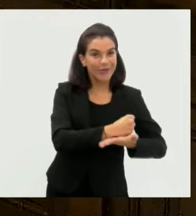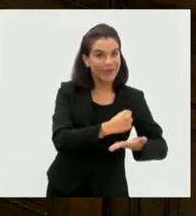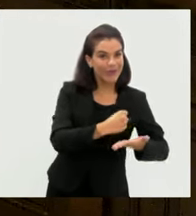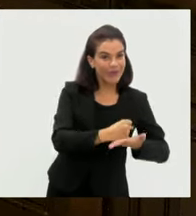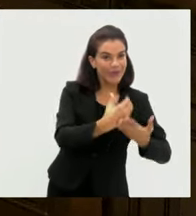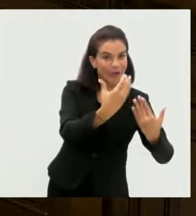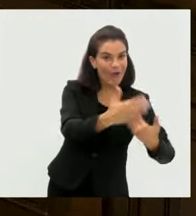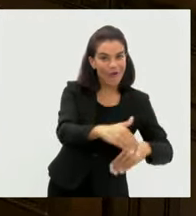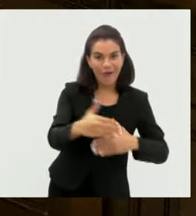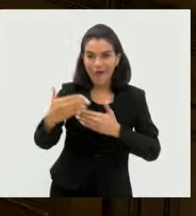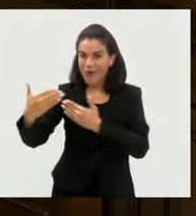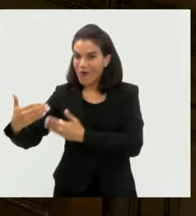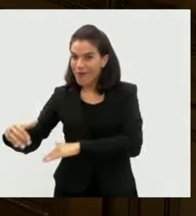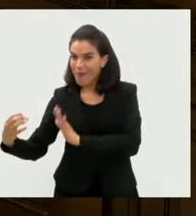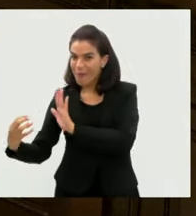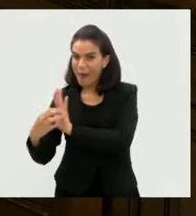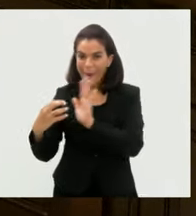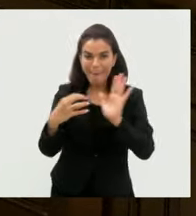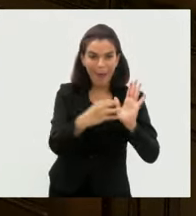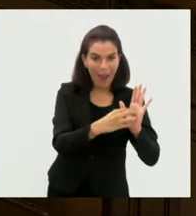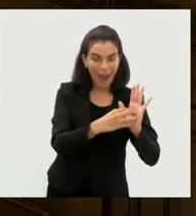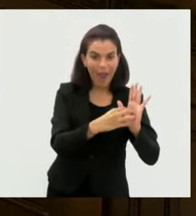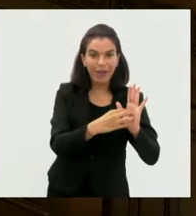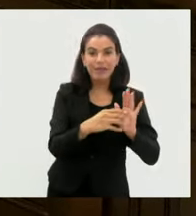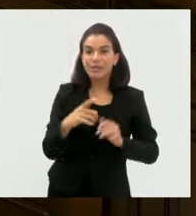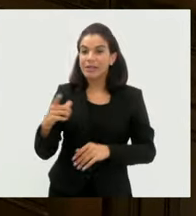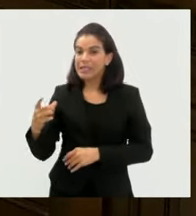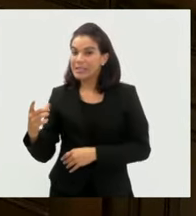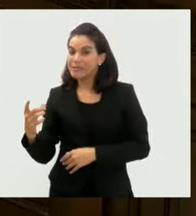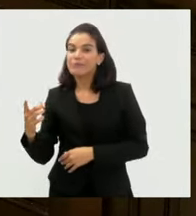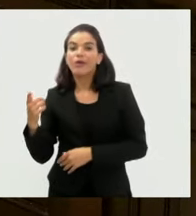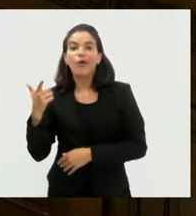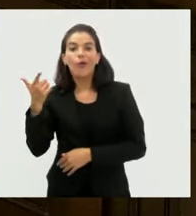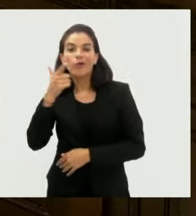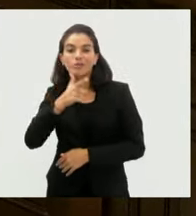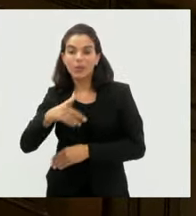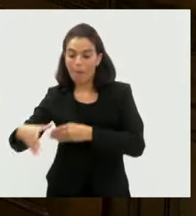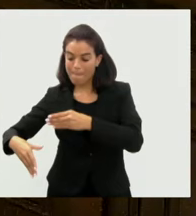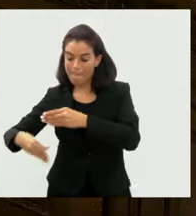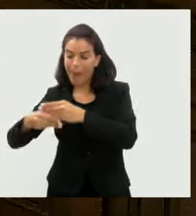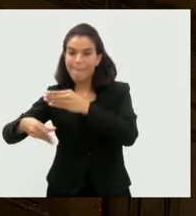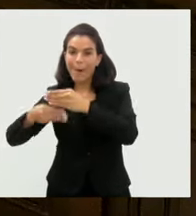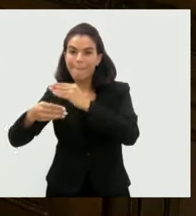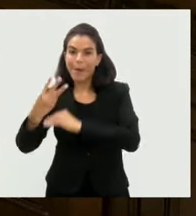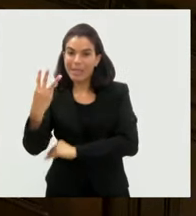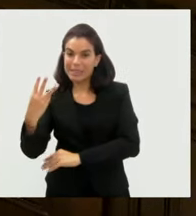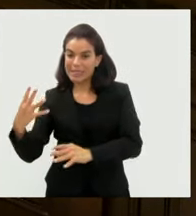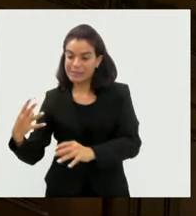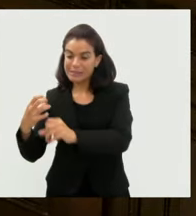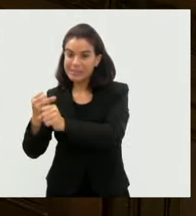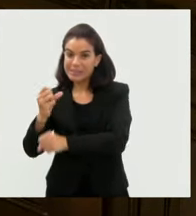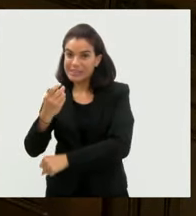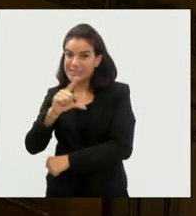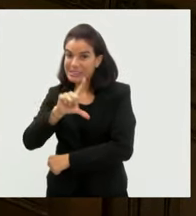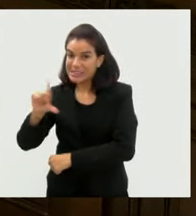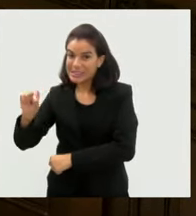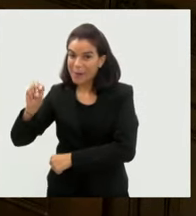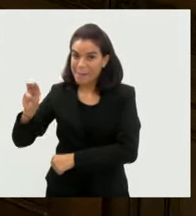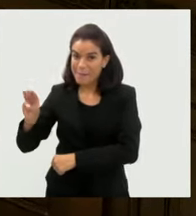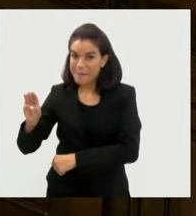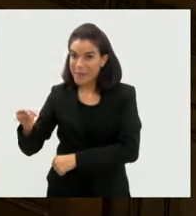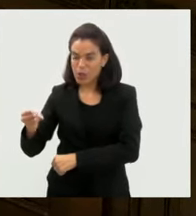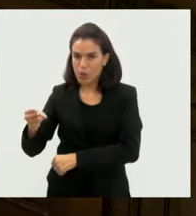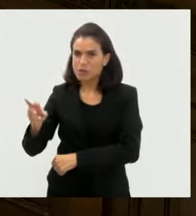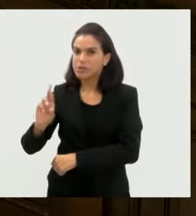ganhou uma licitação e, pasmem, ganhou 3 aditivos no mesmo dia, totalizando 100 milhões de reais. É